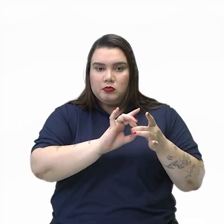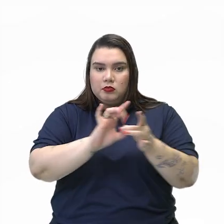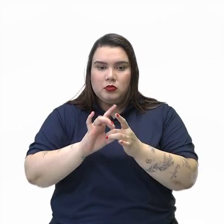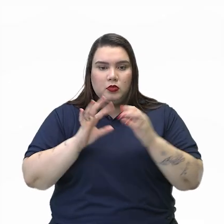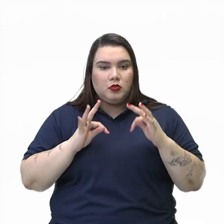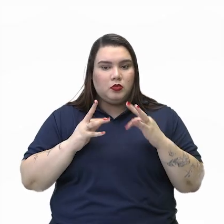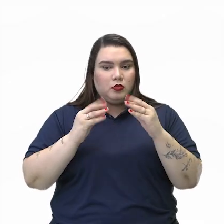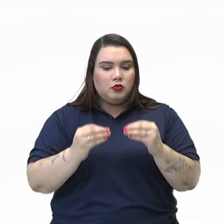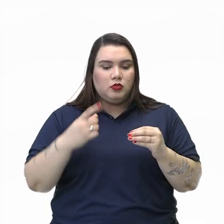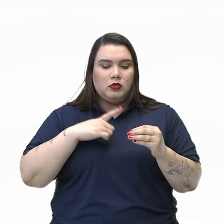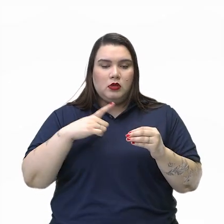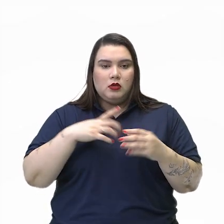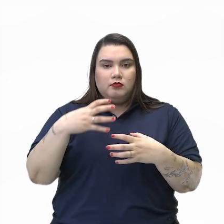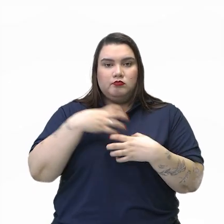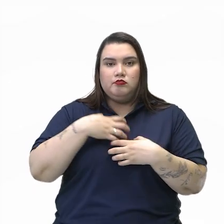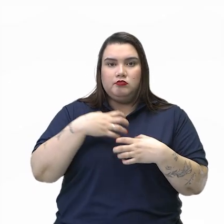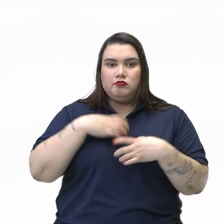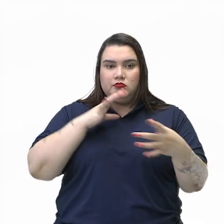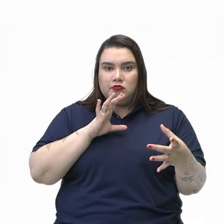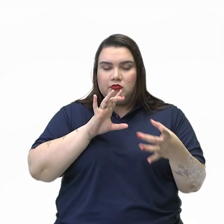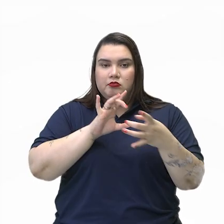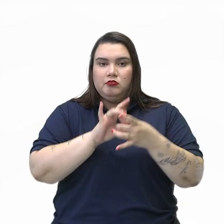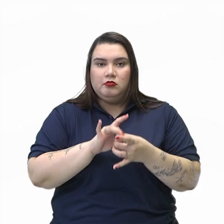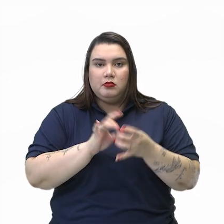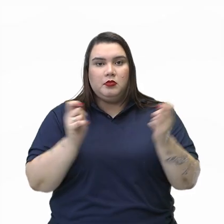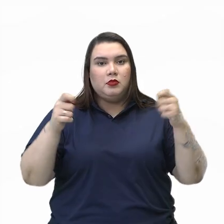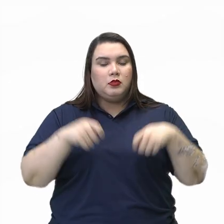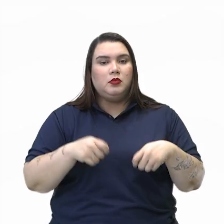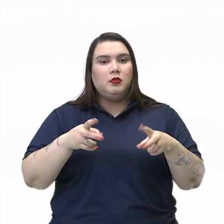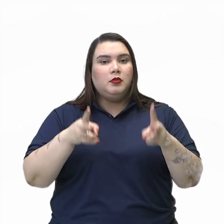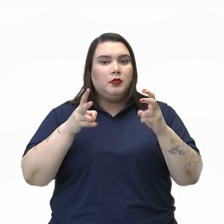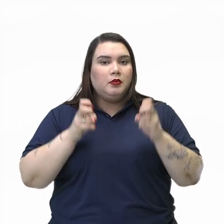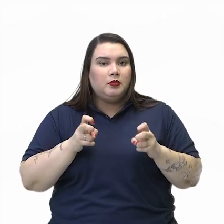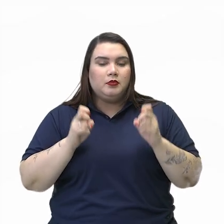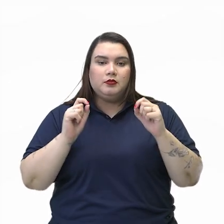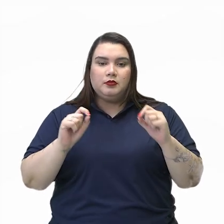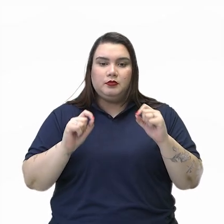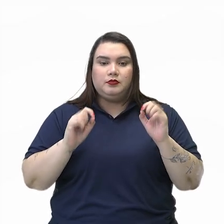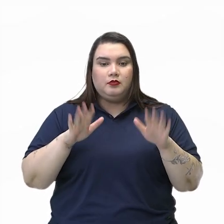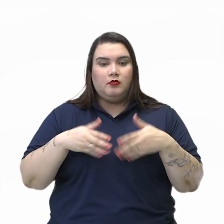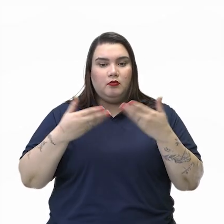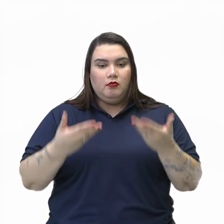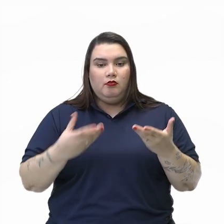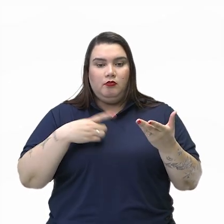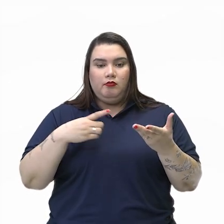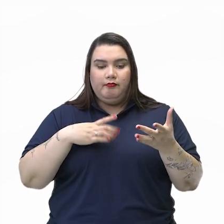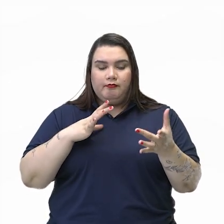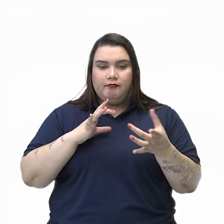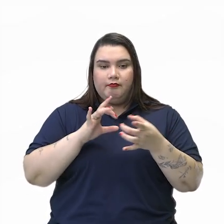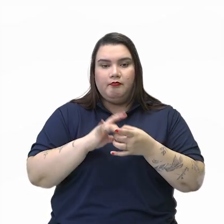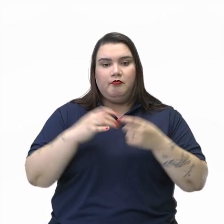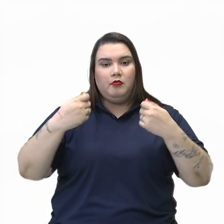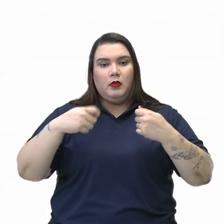que colocamos sentimento. E isso nos leva a perceber que quando estamos imersos, precisamos